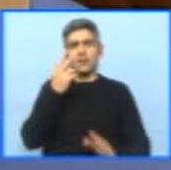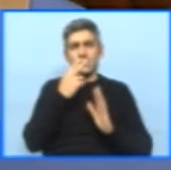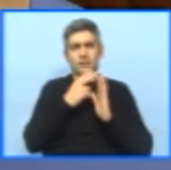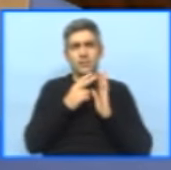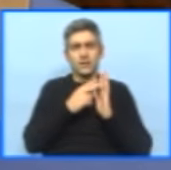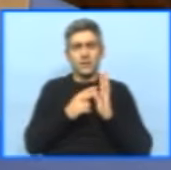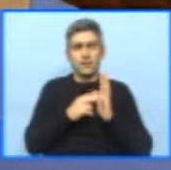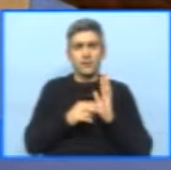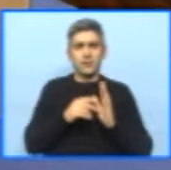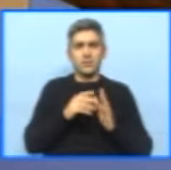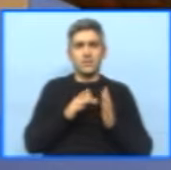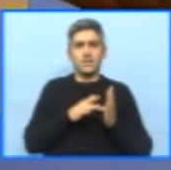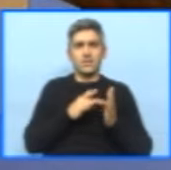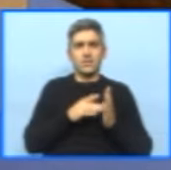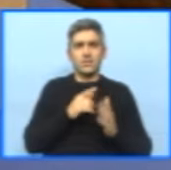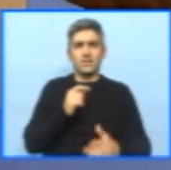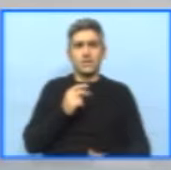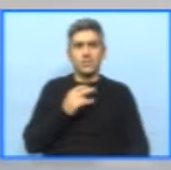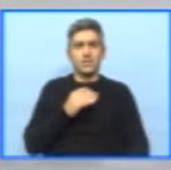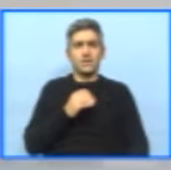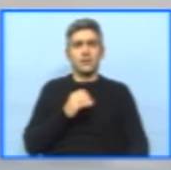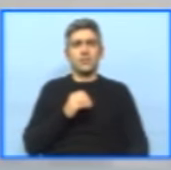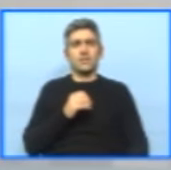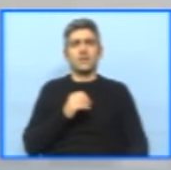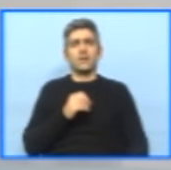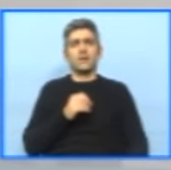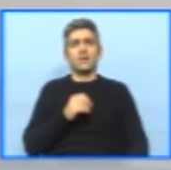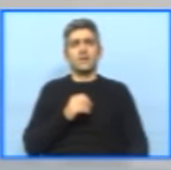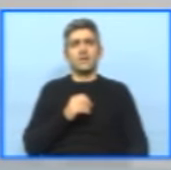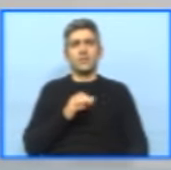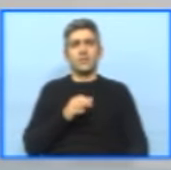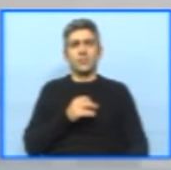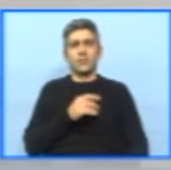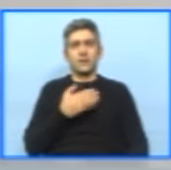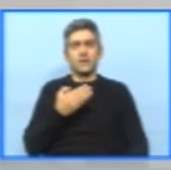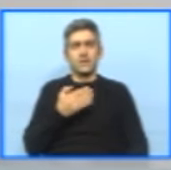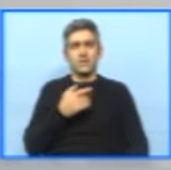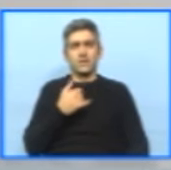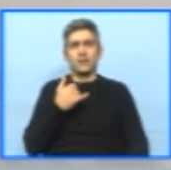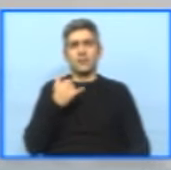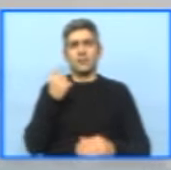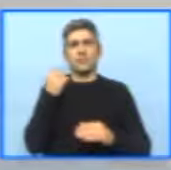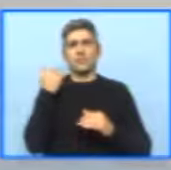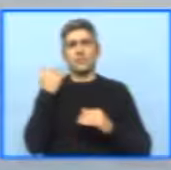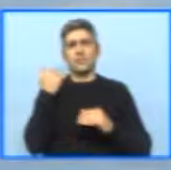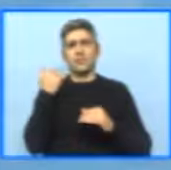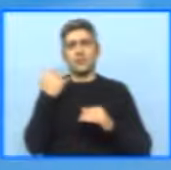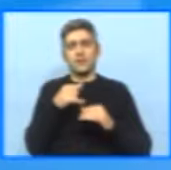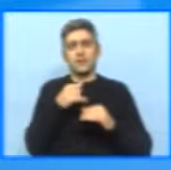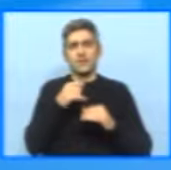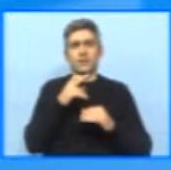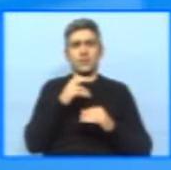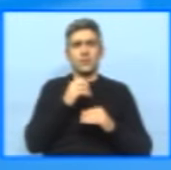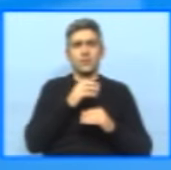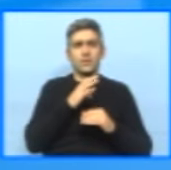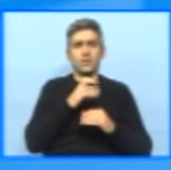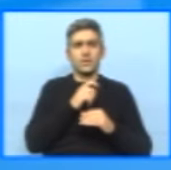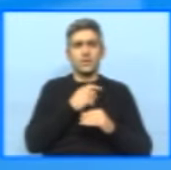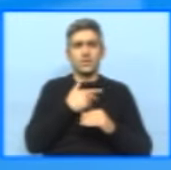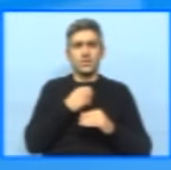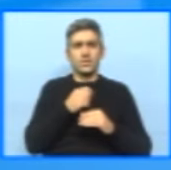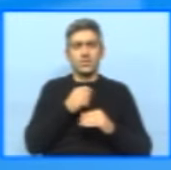Luísa Almeida, do livro do Êxodo, capítulo 17. Baterás no rochedo e dele sairá água. Outro contexto, mas novamente o tema da